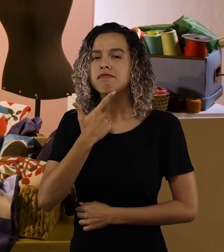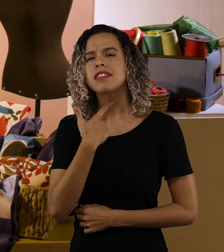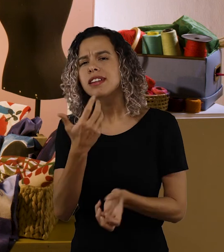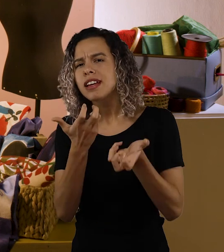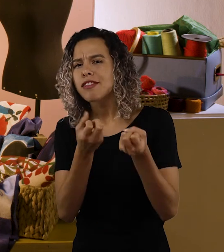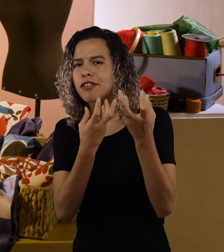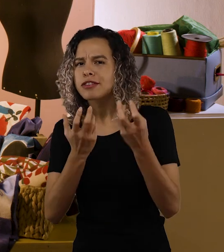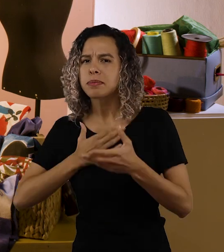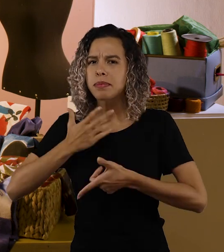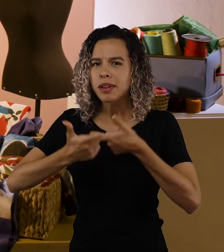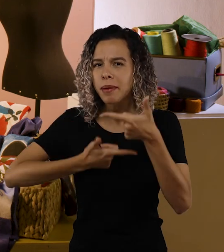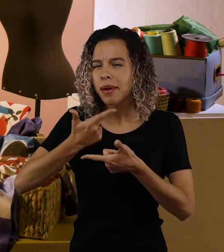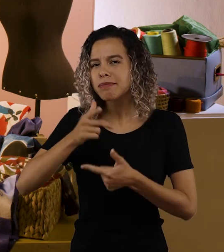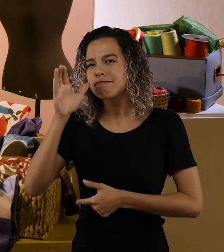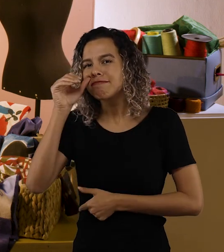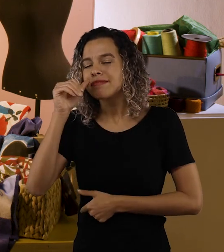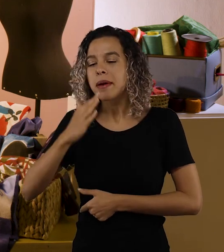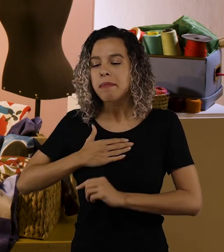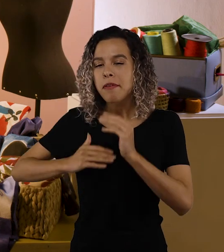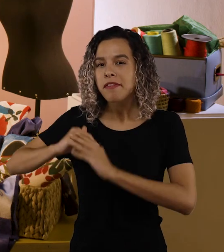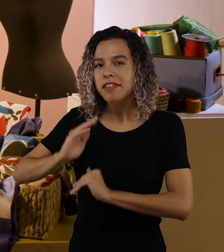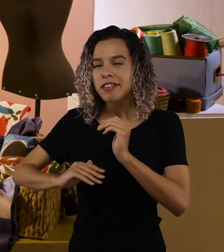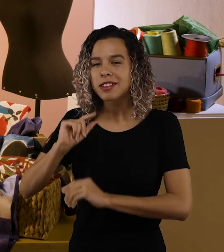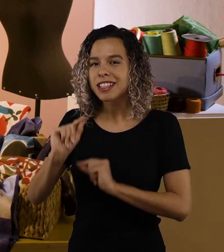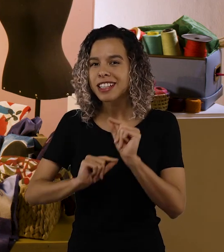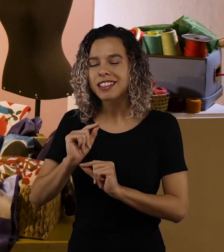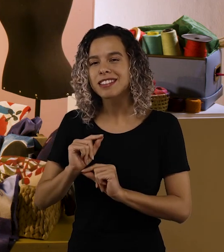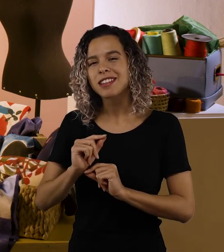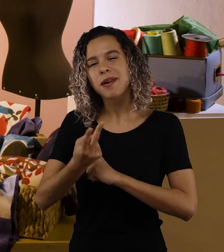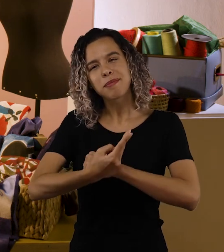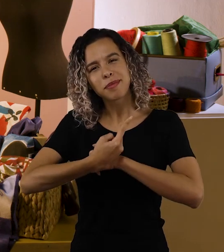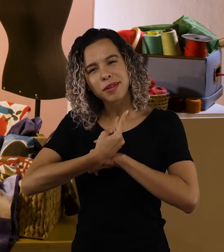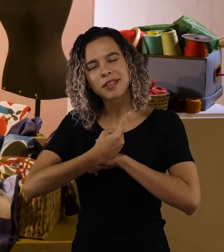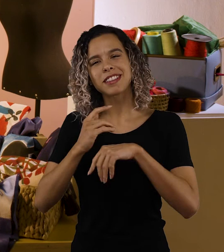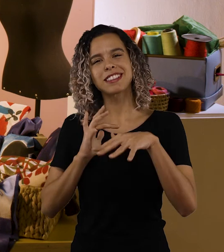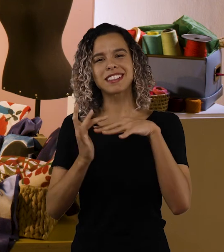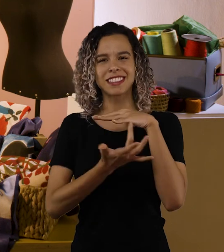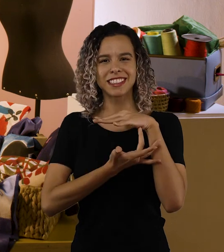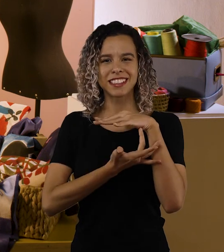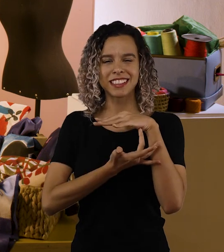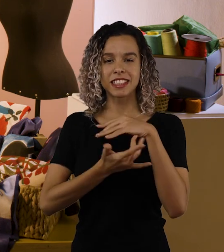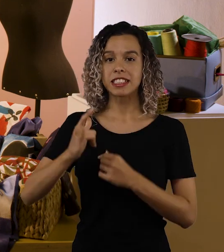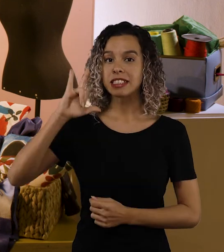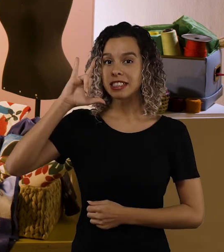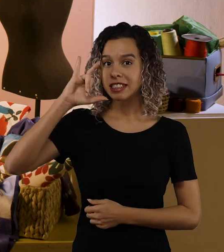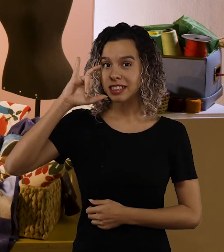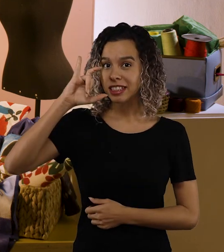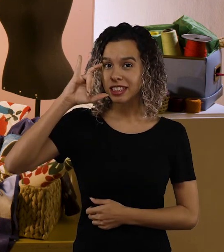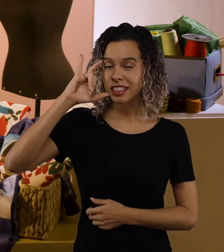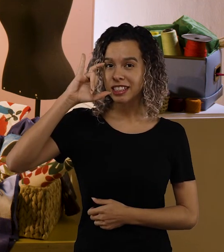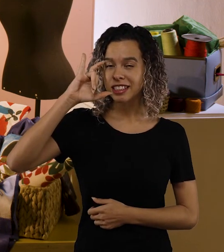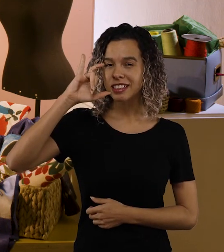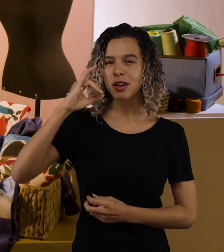gostado. E se quiserem acompanhar o meu trabalho, ver um pouco mais do que eu faço, podem me acompanhar nas redes